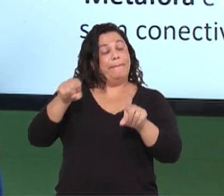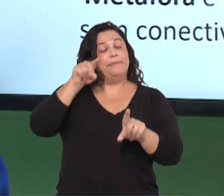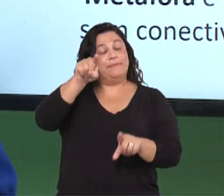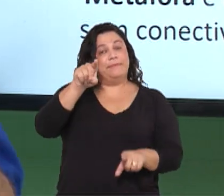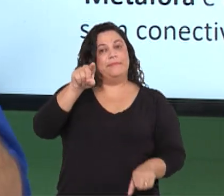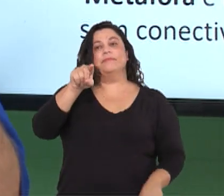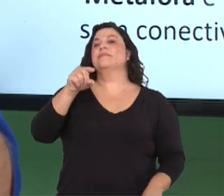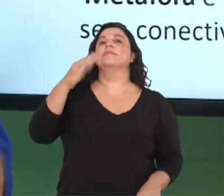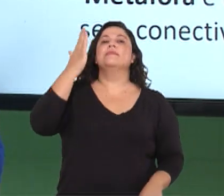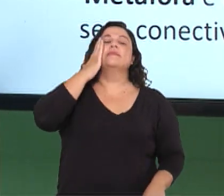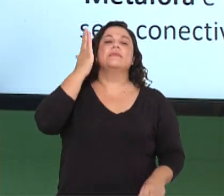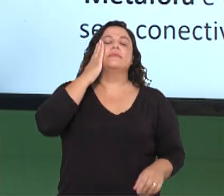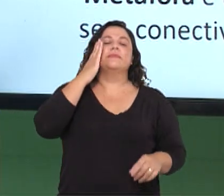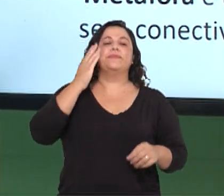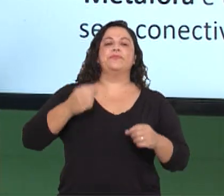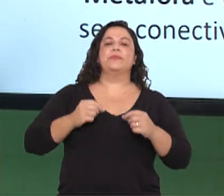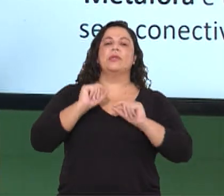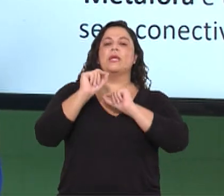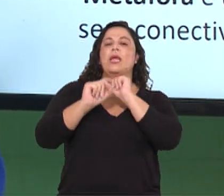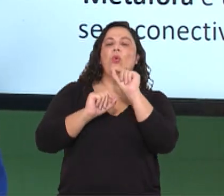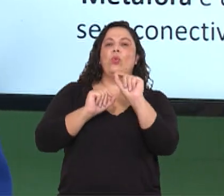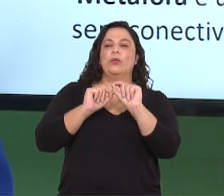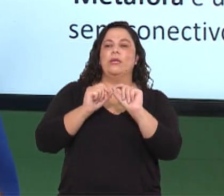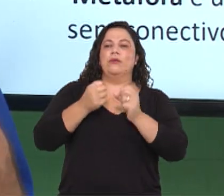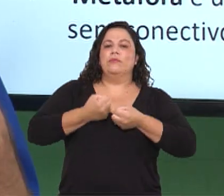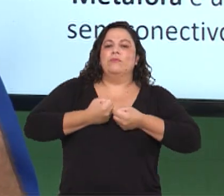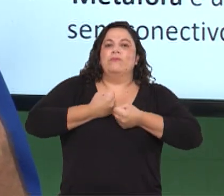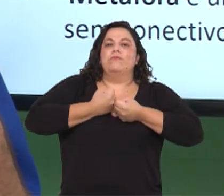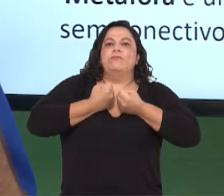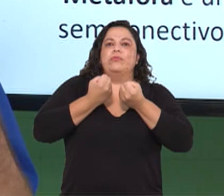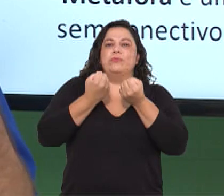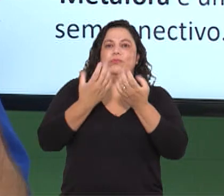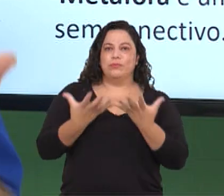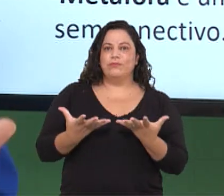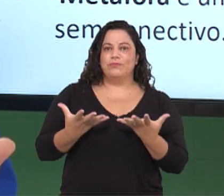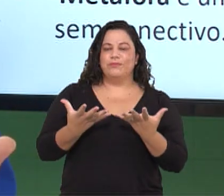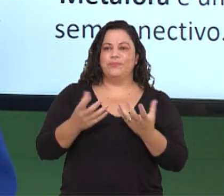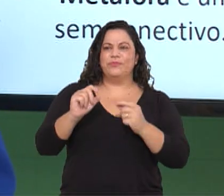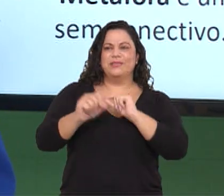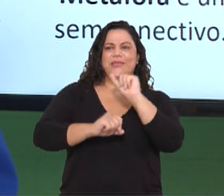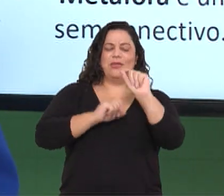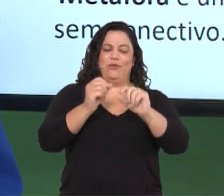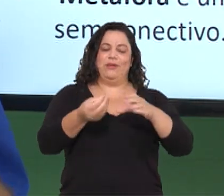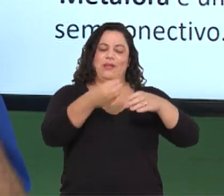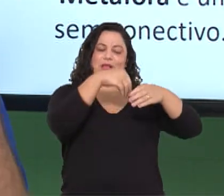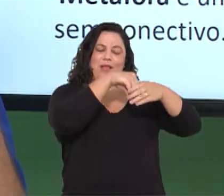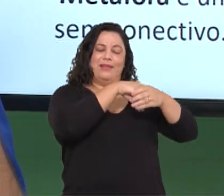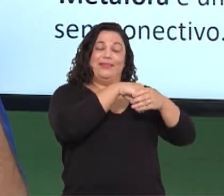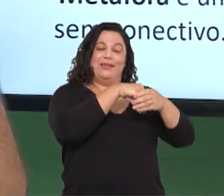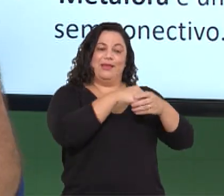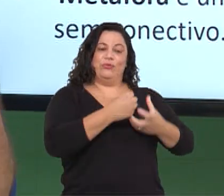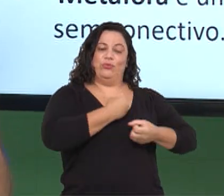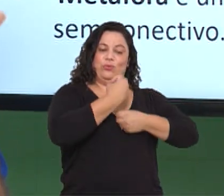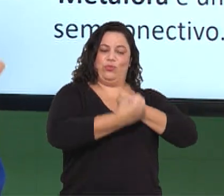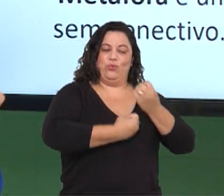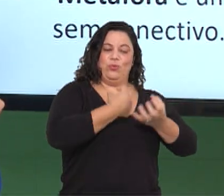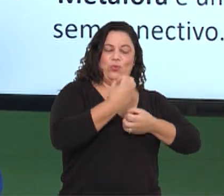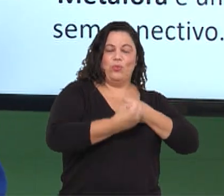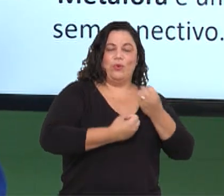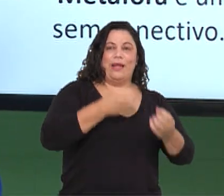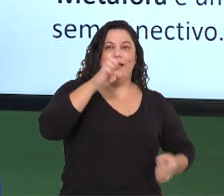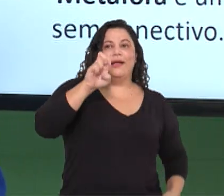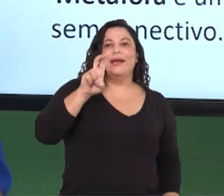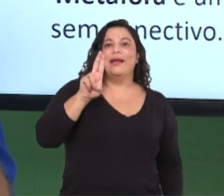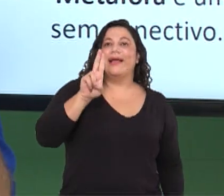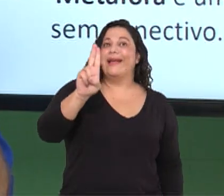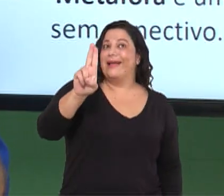a voz expressa no poema, não é a voz do autor, é a voz do eu lírico,